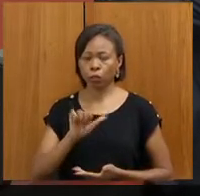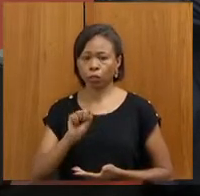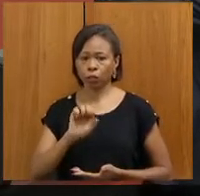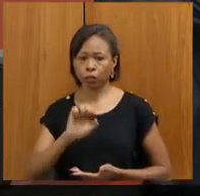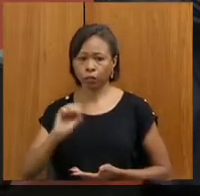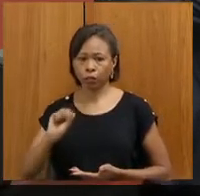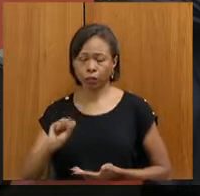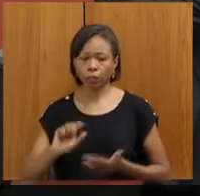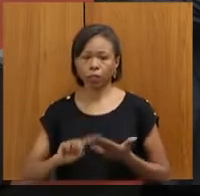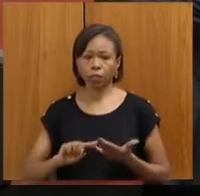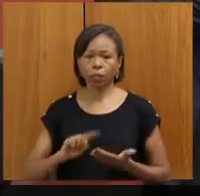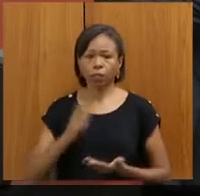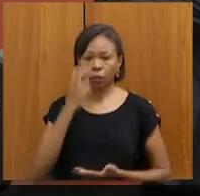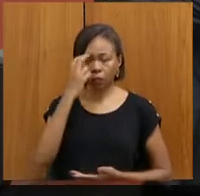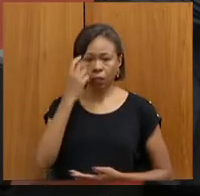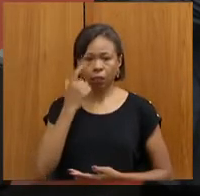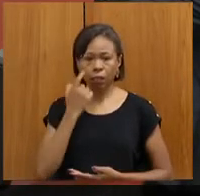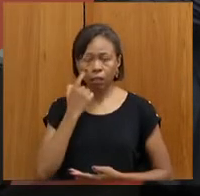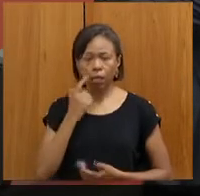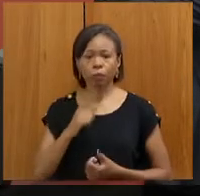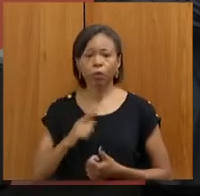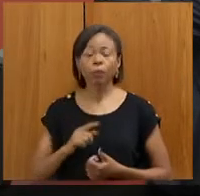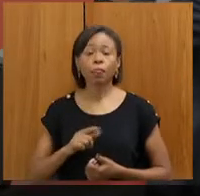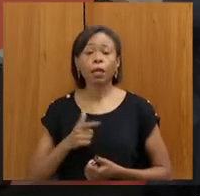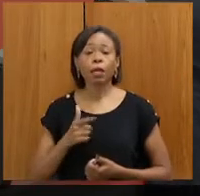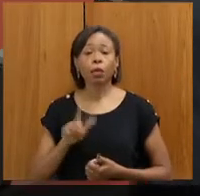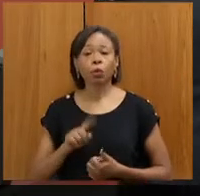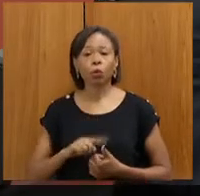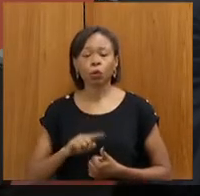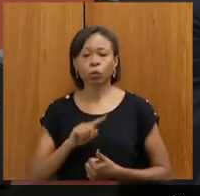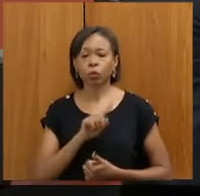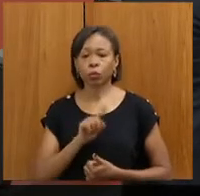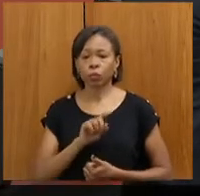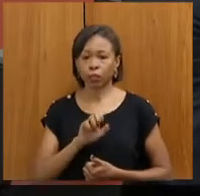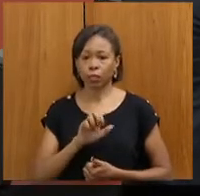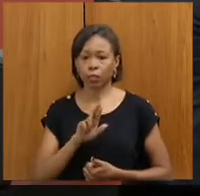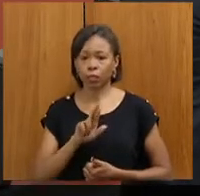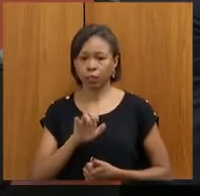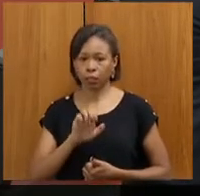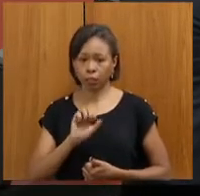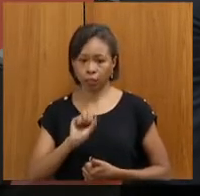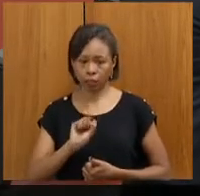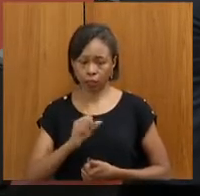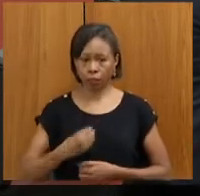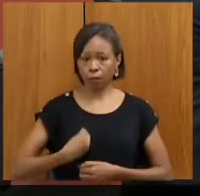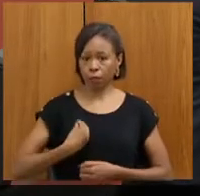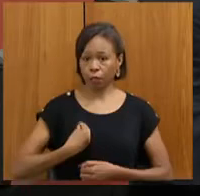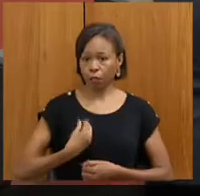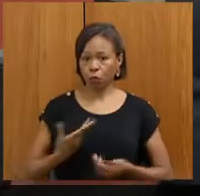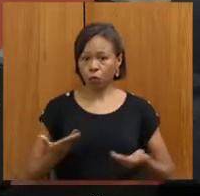Zé Guilherme e José Reis e são os deputados presentes no momento e